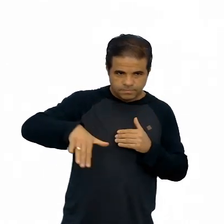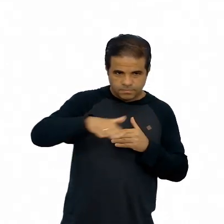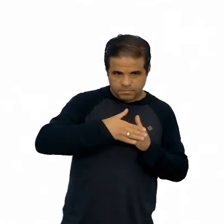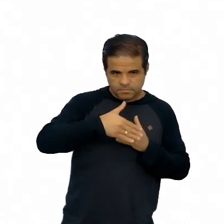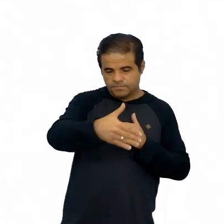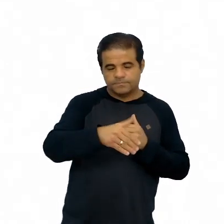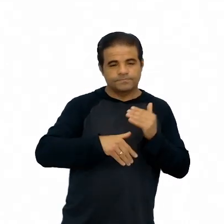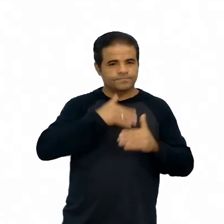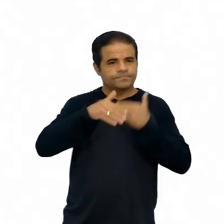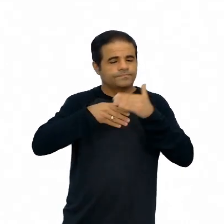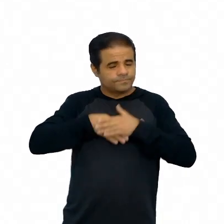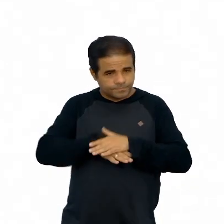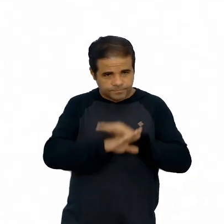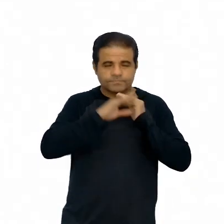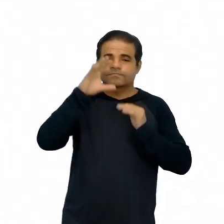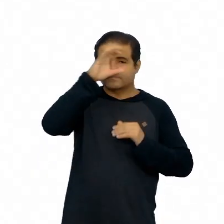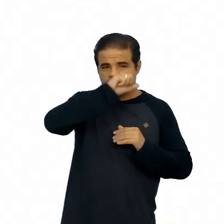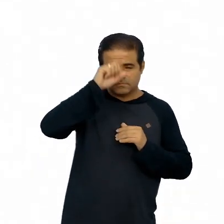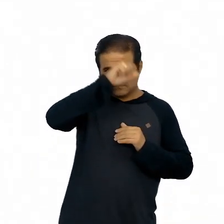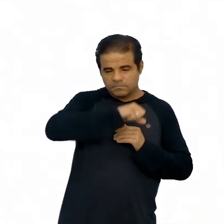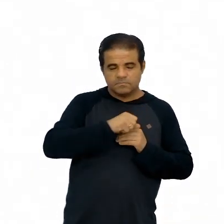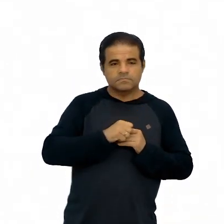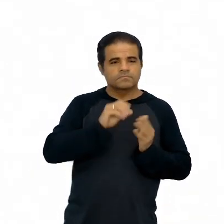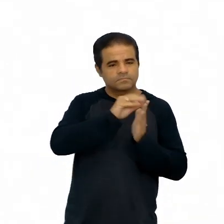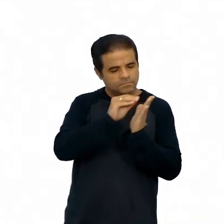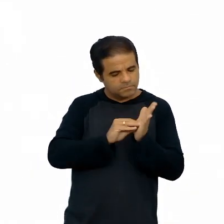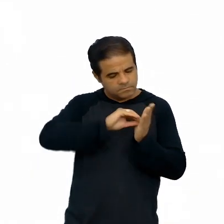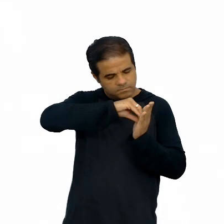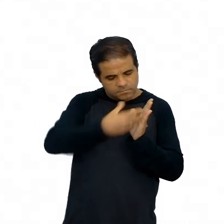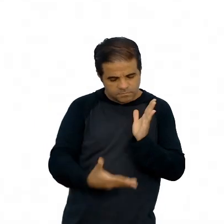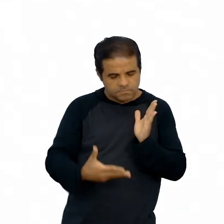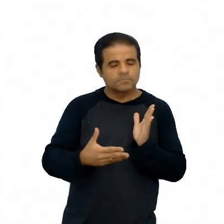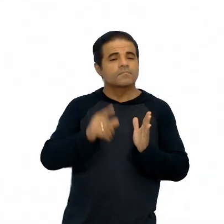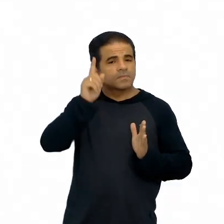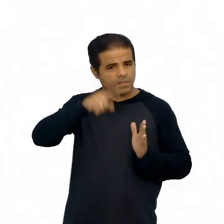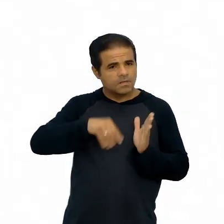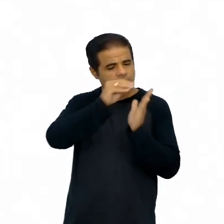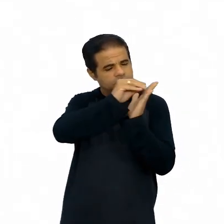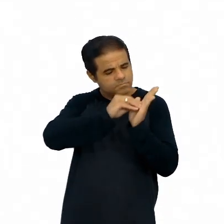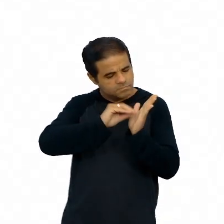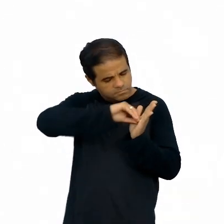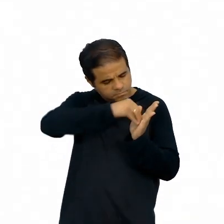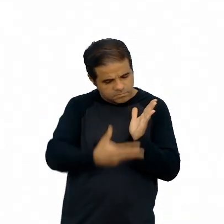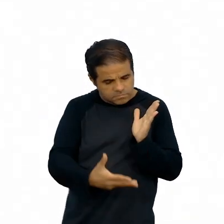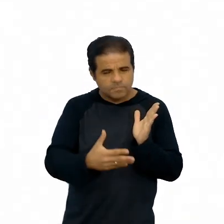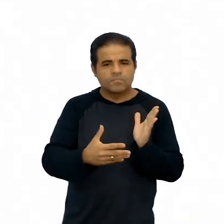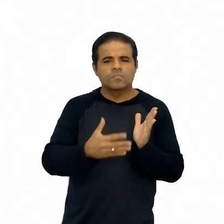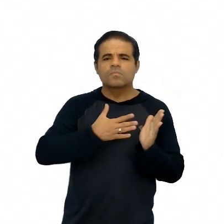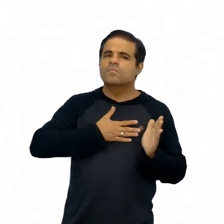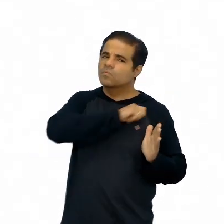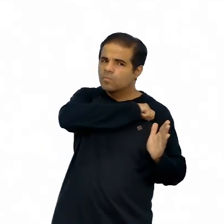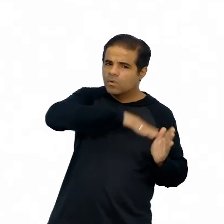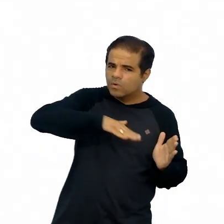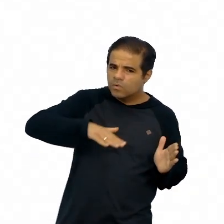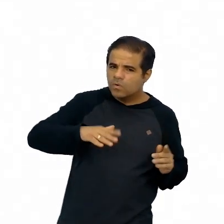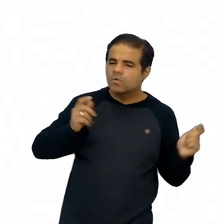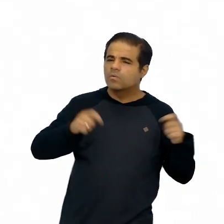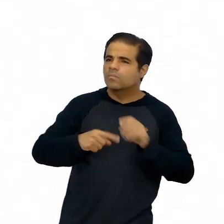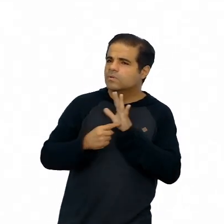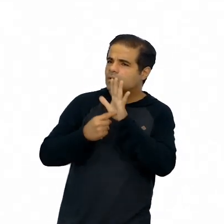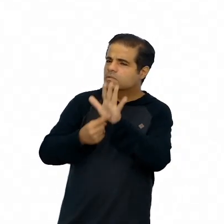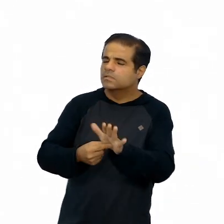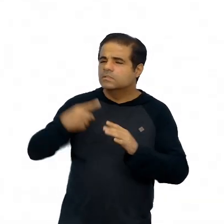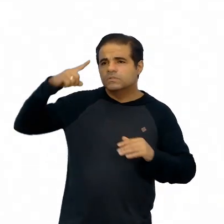submetidos a um processo de aprendizagem desses conteúdos. Então, desse conteúdo aí, o que o meu aluno pode